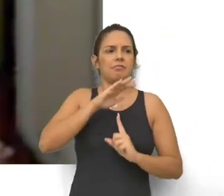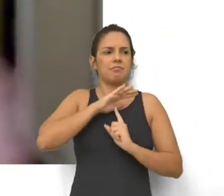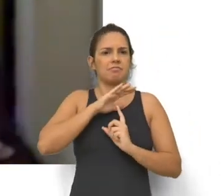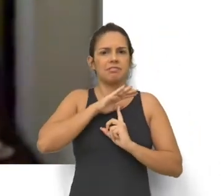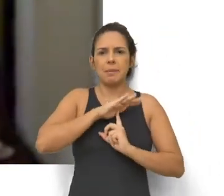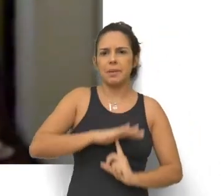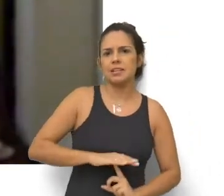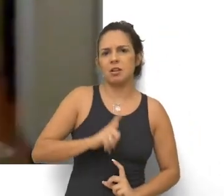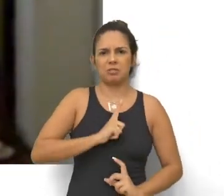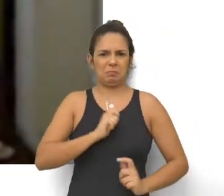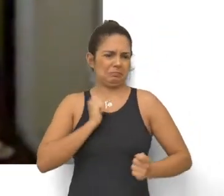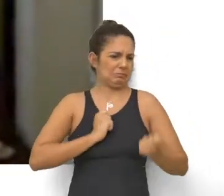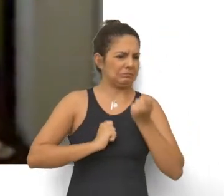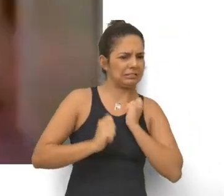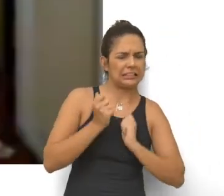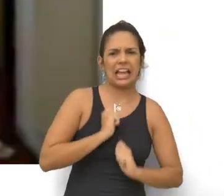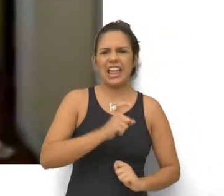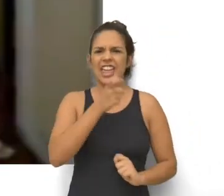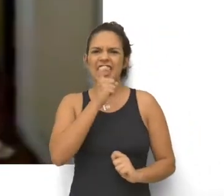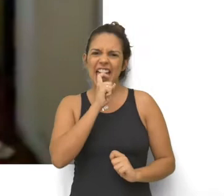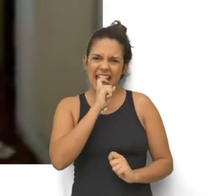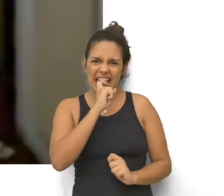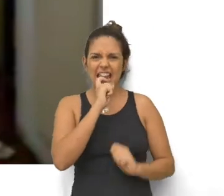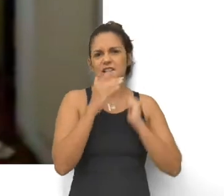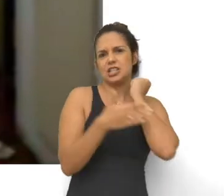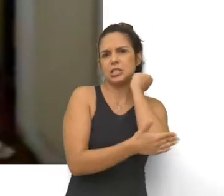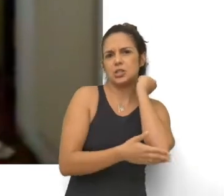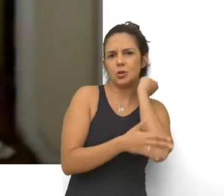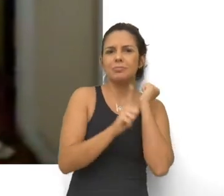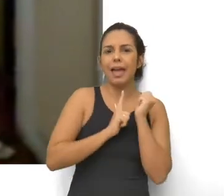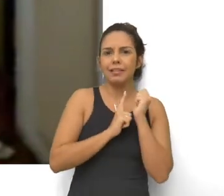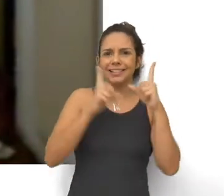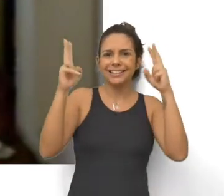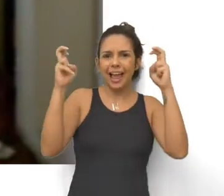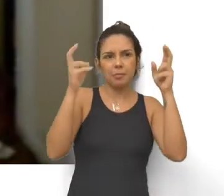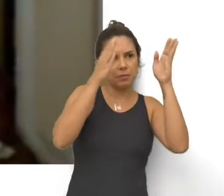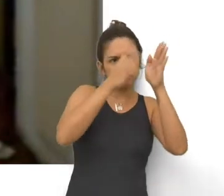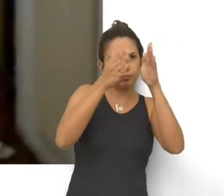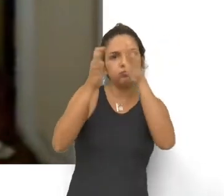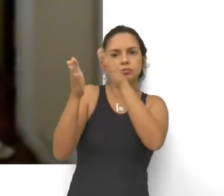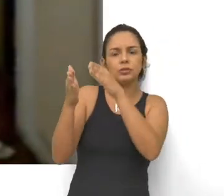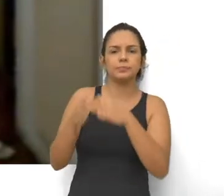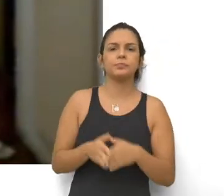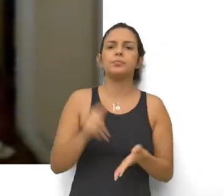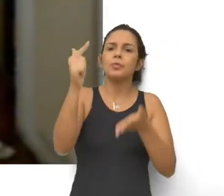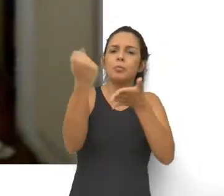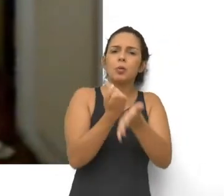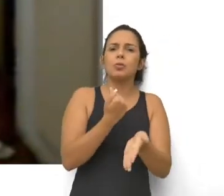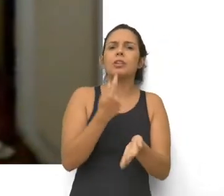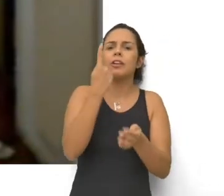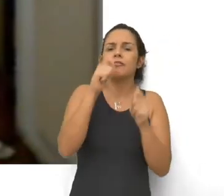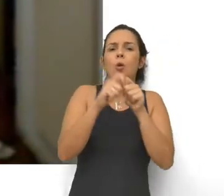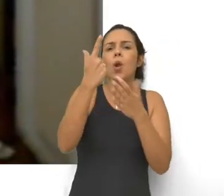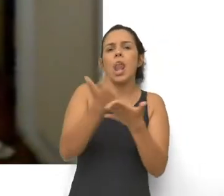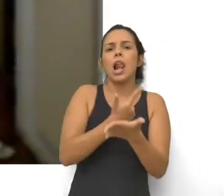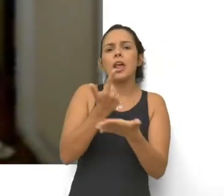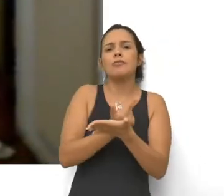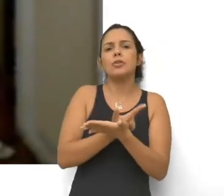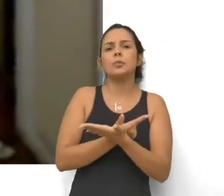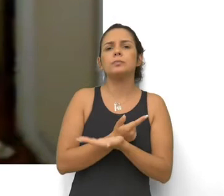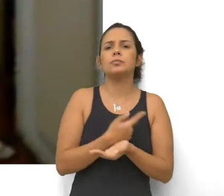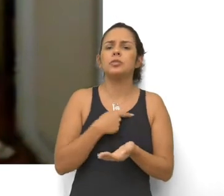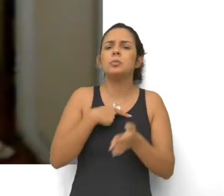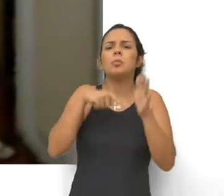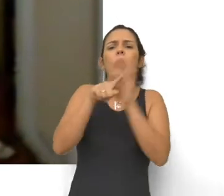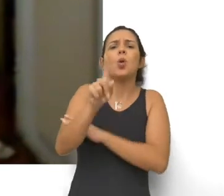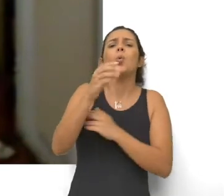angústia, sobre tudo, inveja, ciúmes, tudo. E me perguntaram se eu não queria fazer um livro, e eu falei, mas